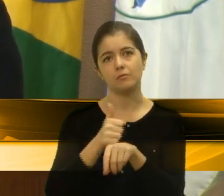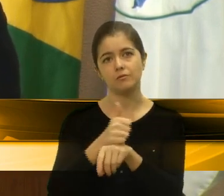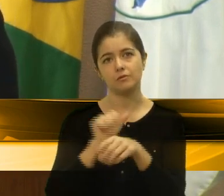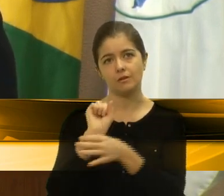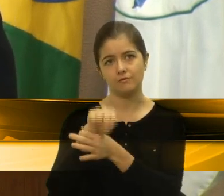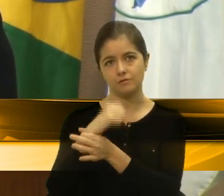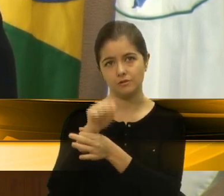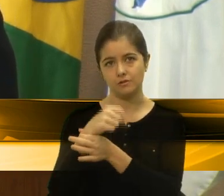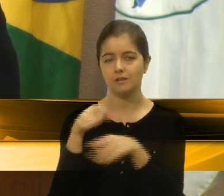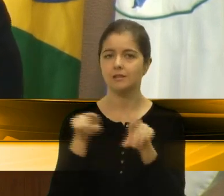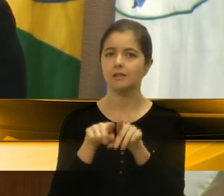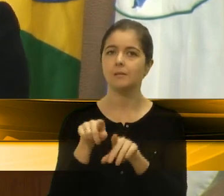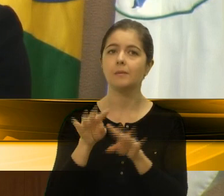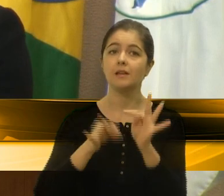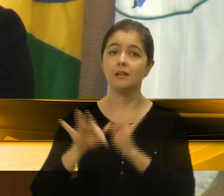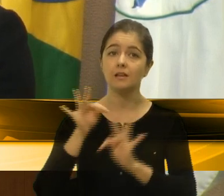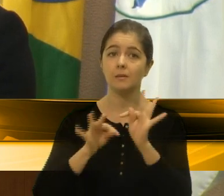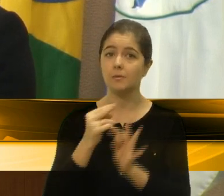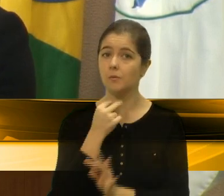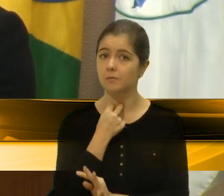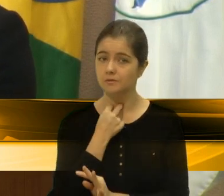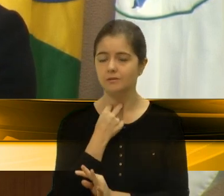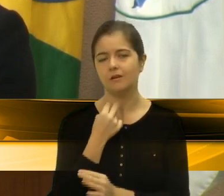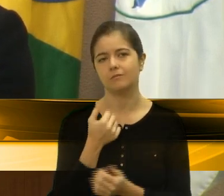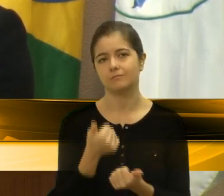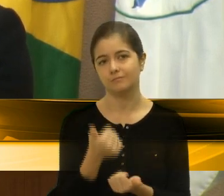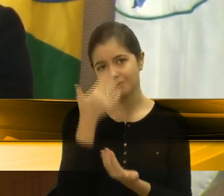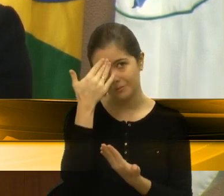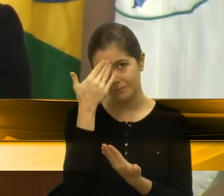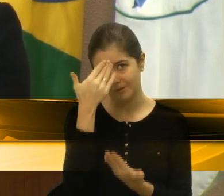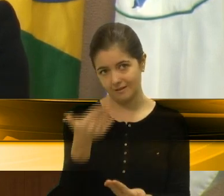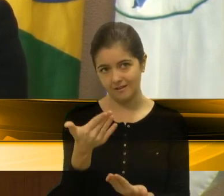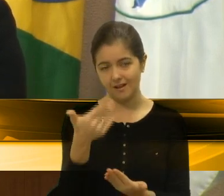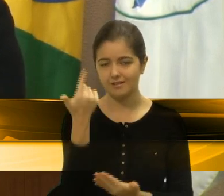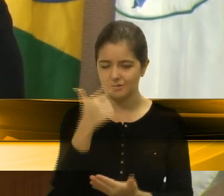e da terapia ocupacional. E, mais uma vez, a gente agradece o espaço. Muito